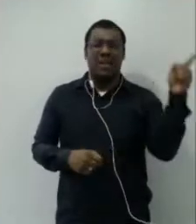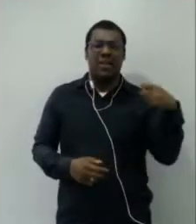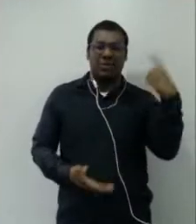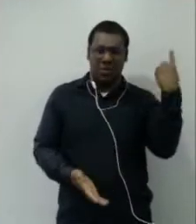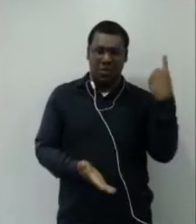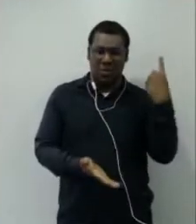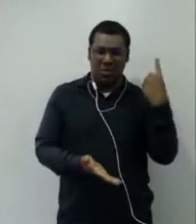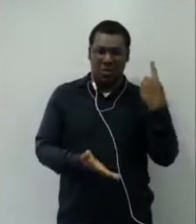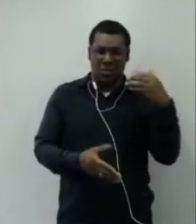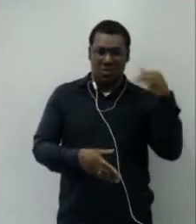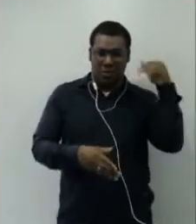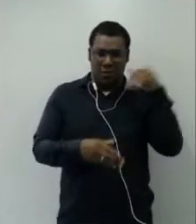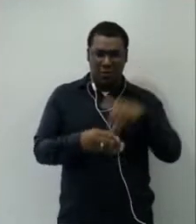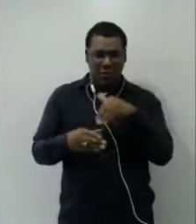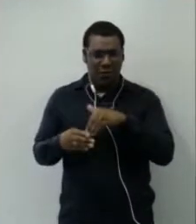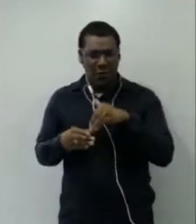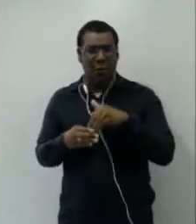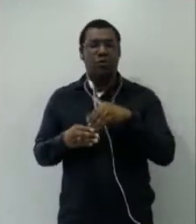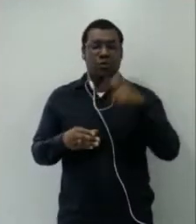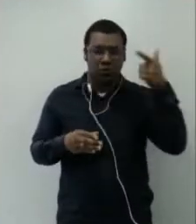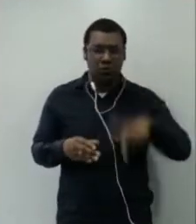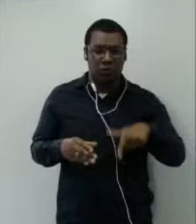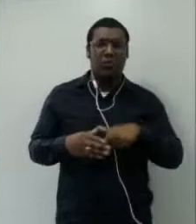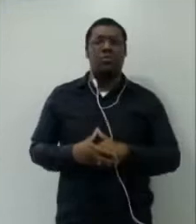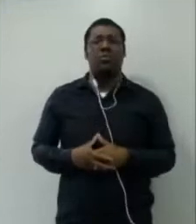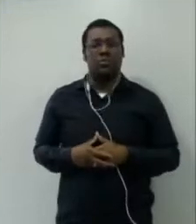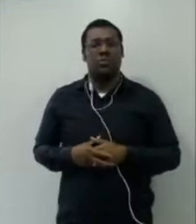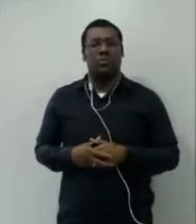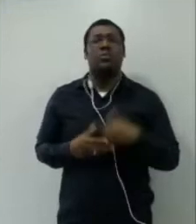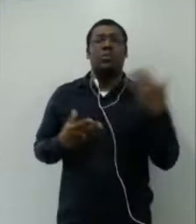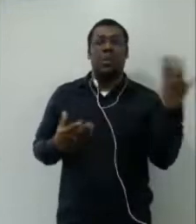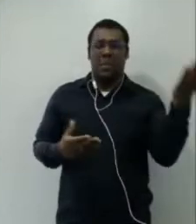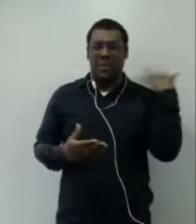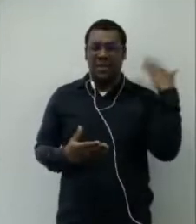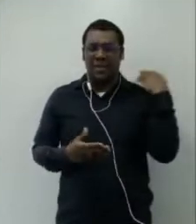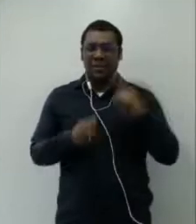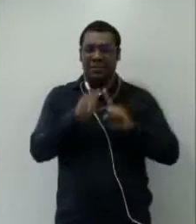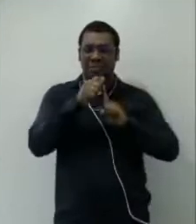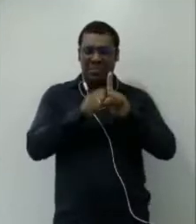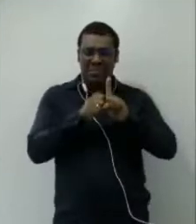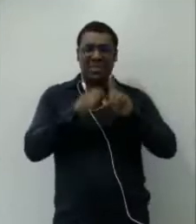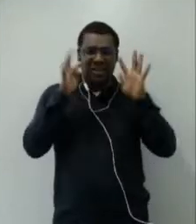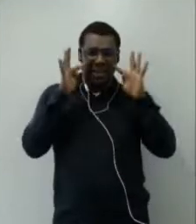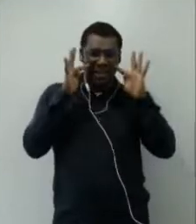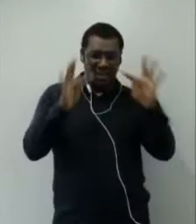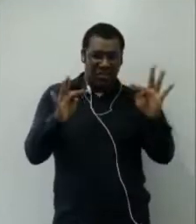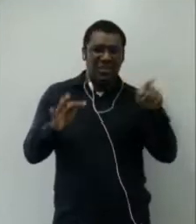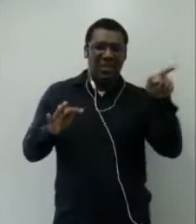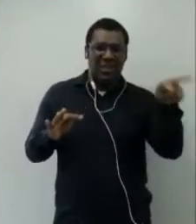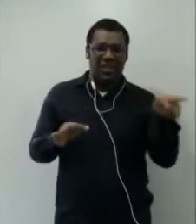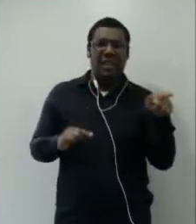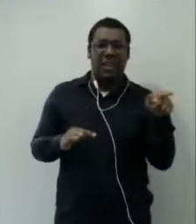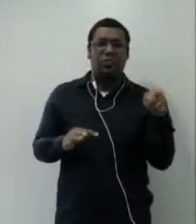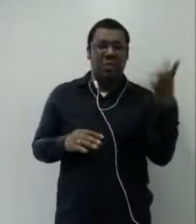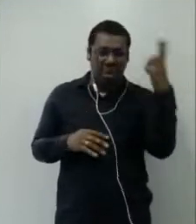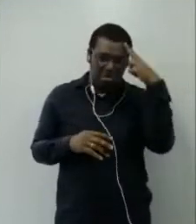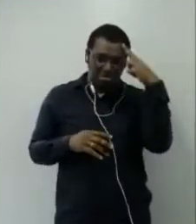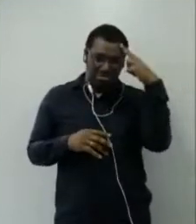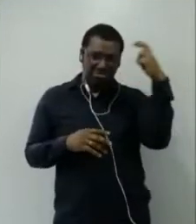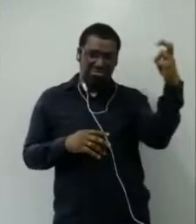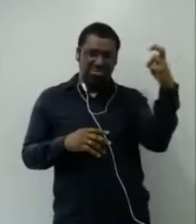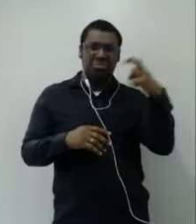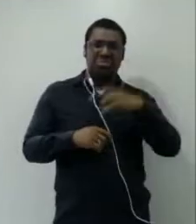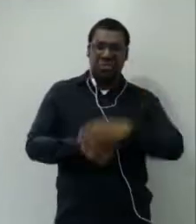Todos nós, ao longo desses últimos meses, pudemos testemunhar seu vigor intelectual e sua energia para encontrar a